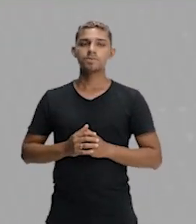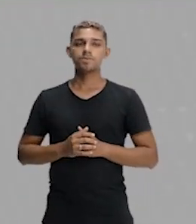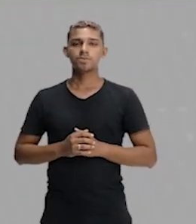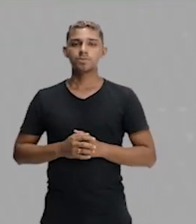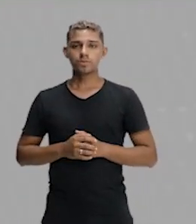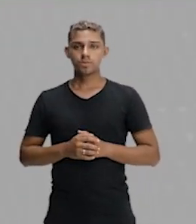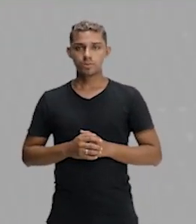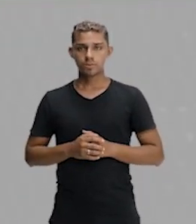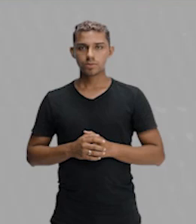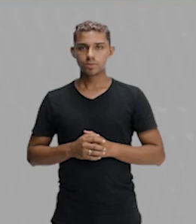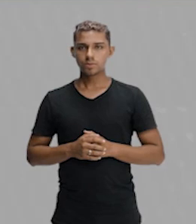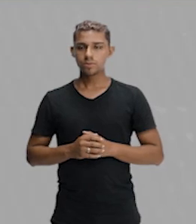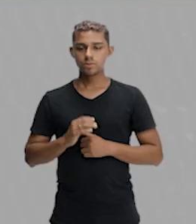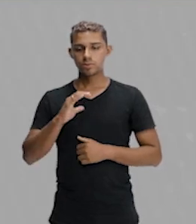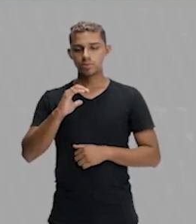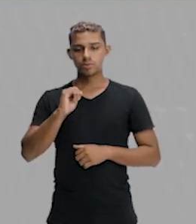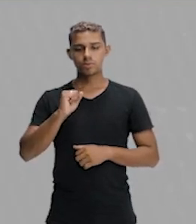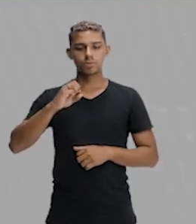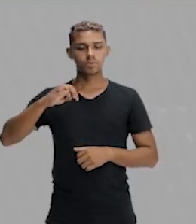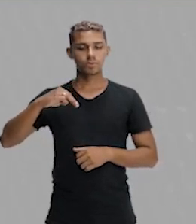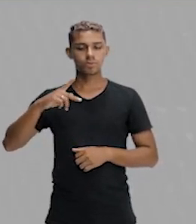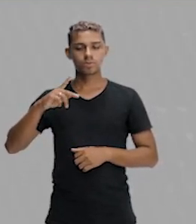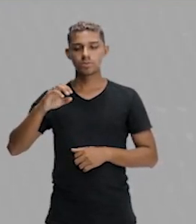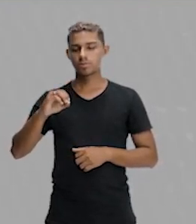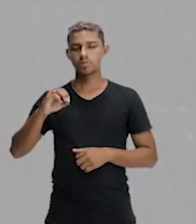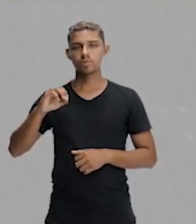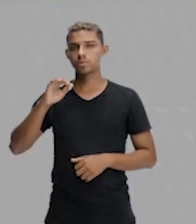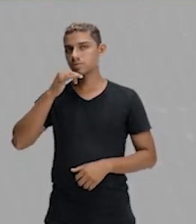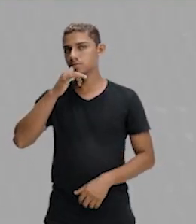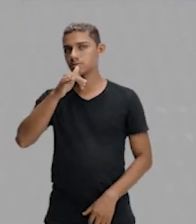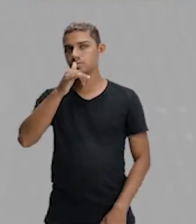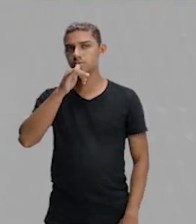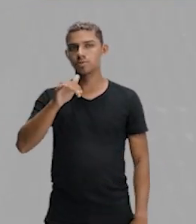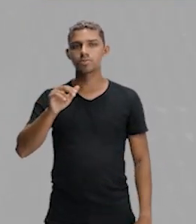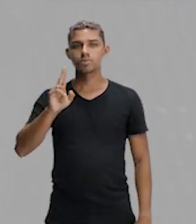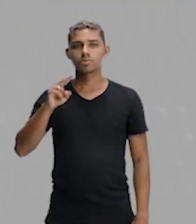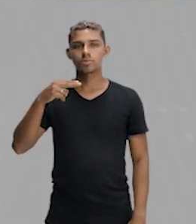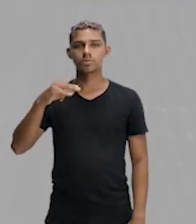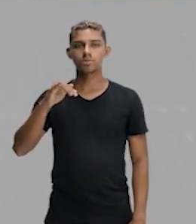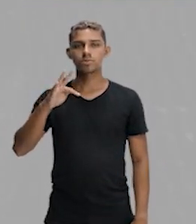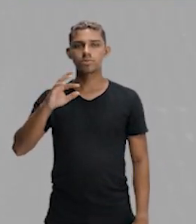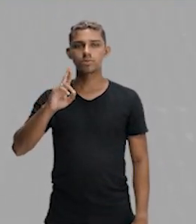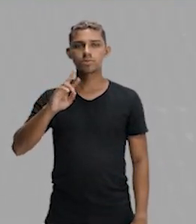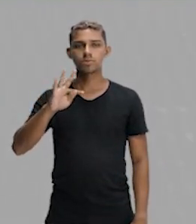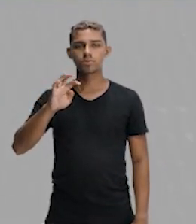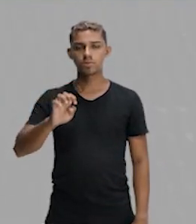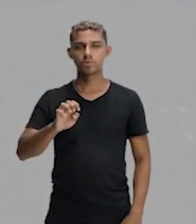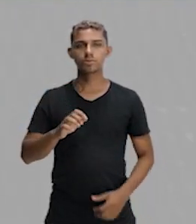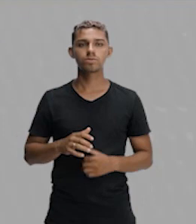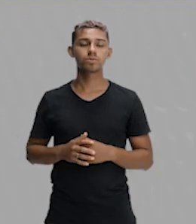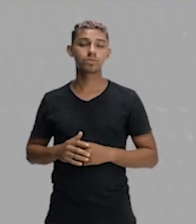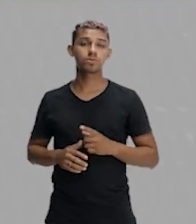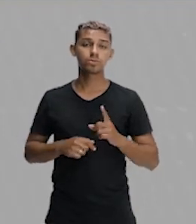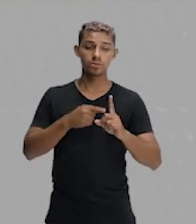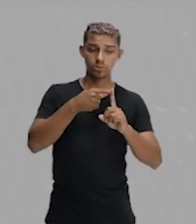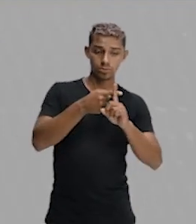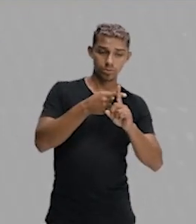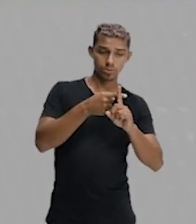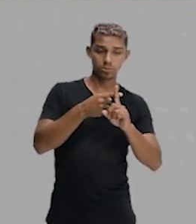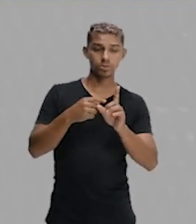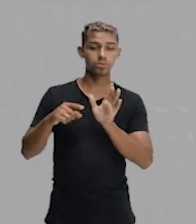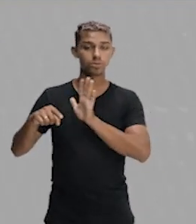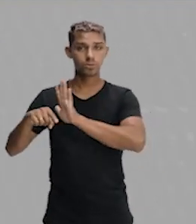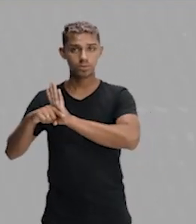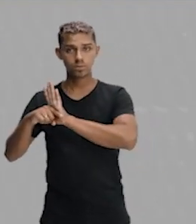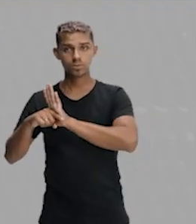campo elétrico uniforme. Ok? Quer dizer que uma é positiva e a outra é negativa. Mas para que elas